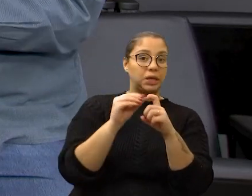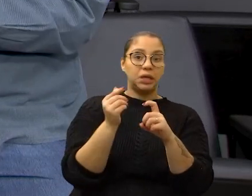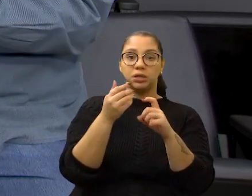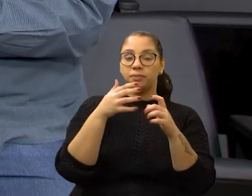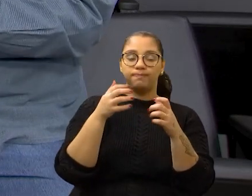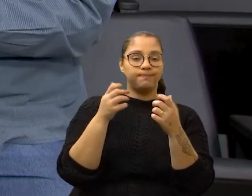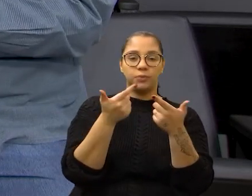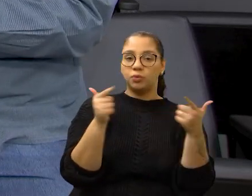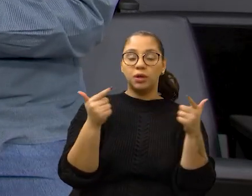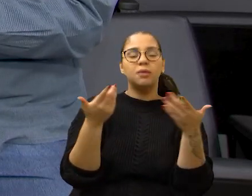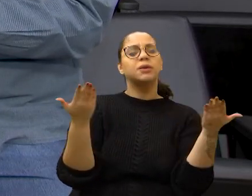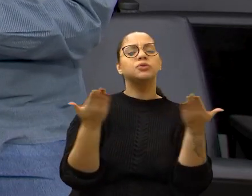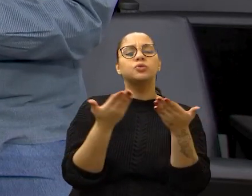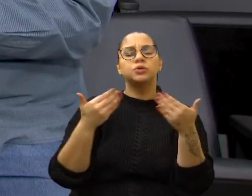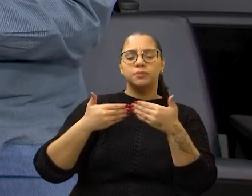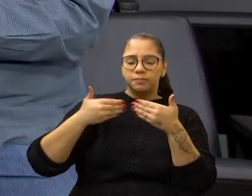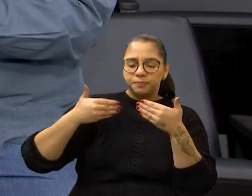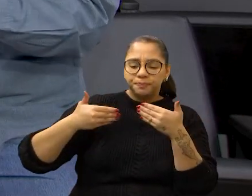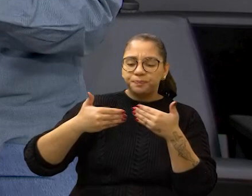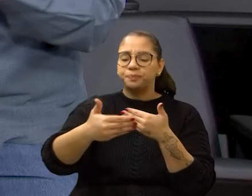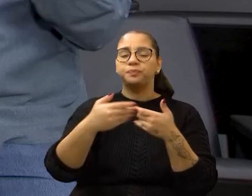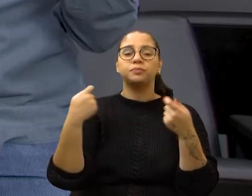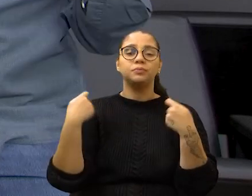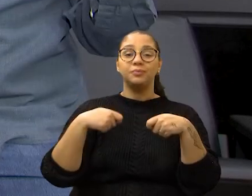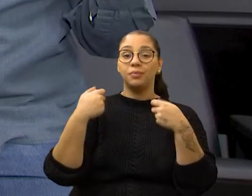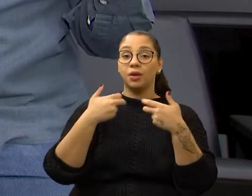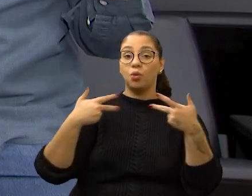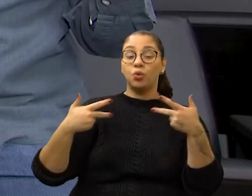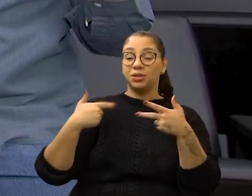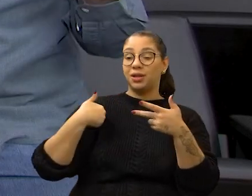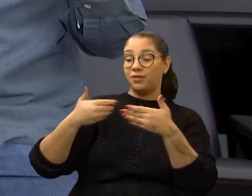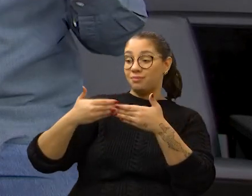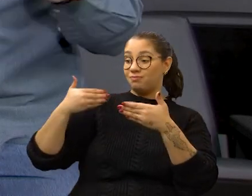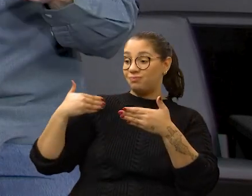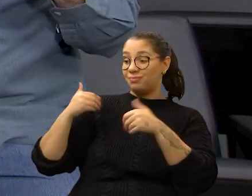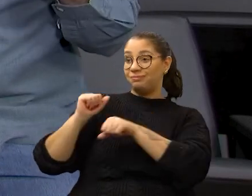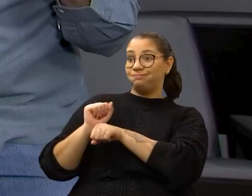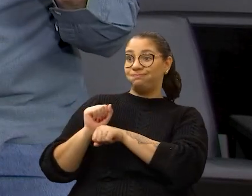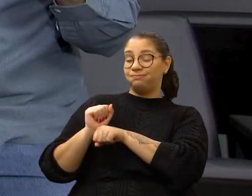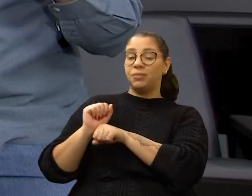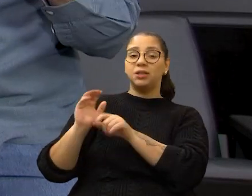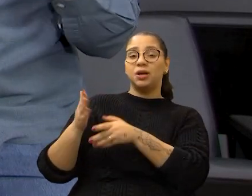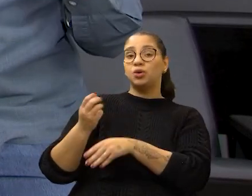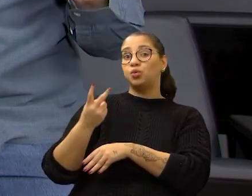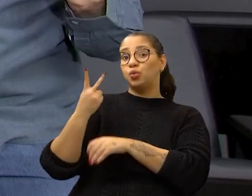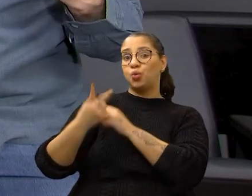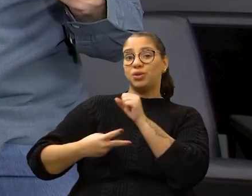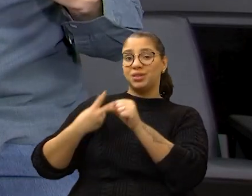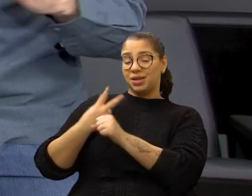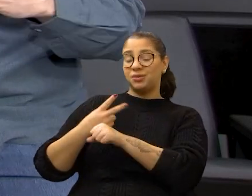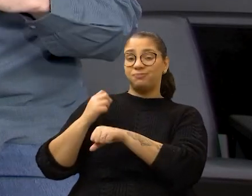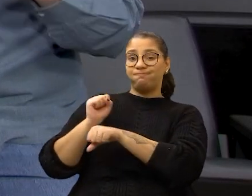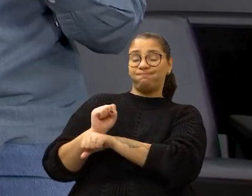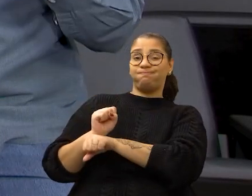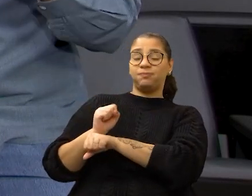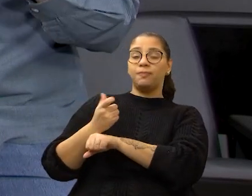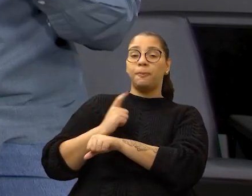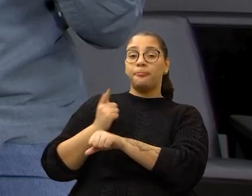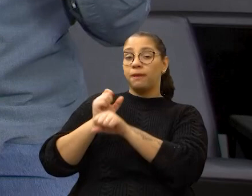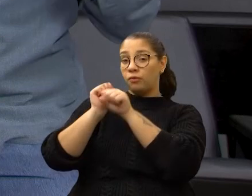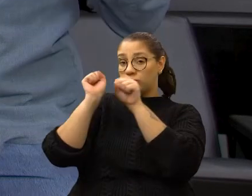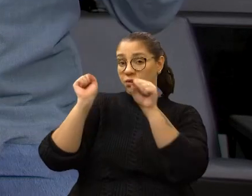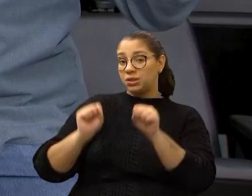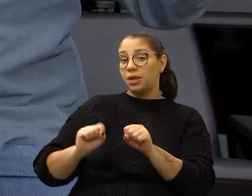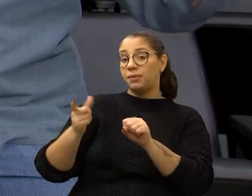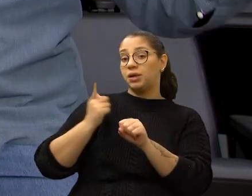você entende, a partir de hoje, as demandas que ficaram deste período de praticamente aí 2 anos de um sistema